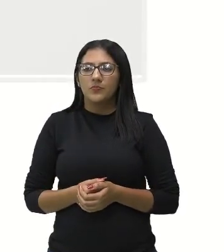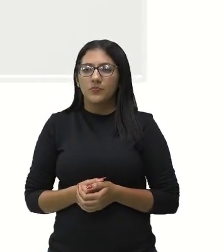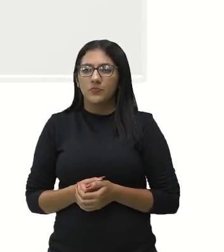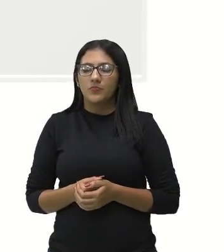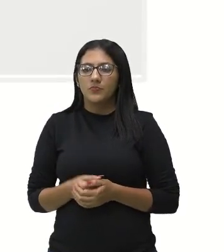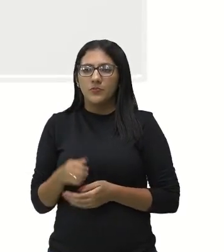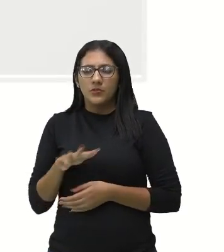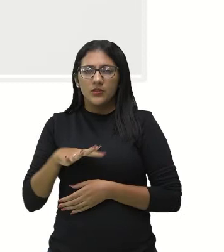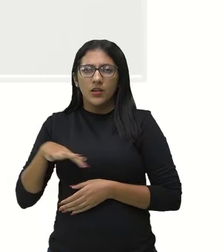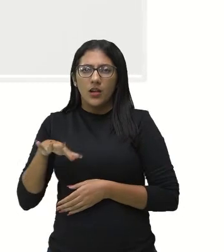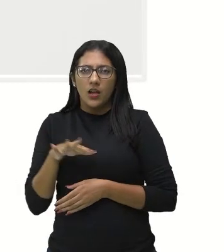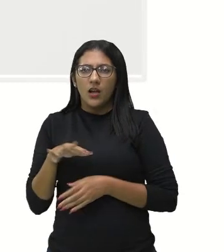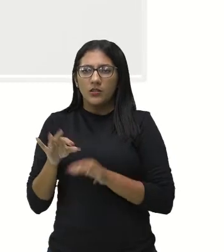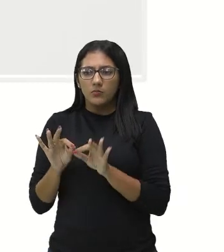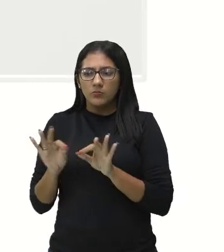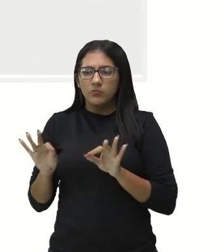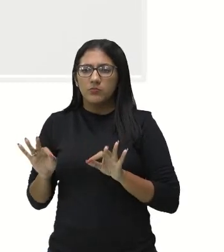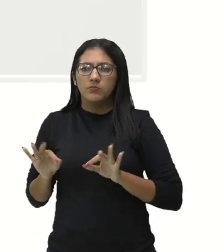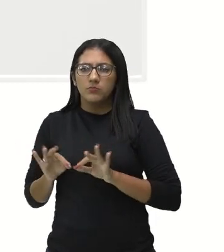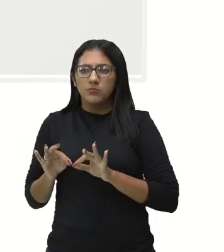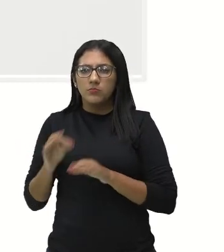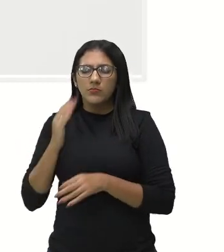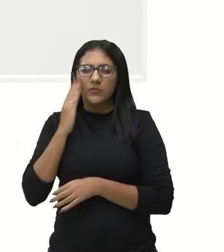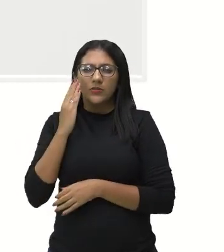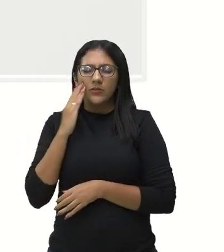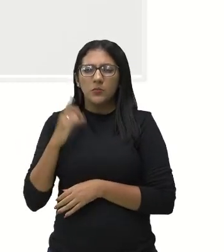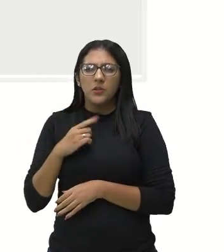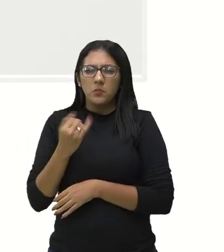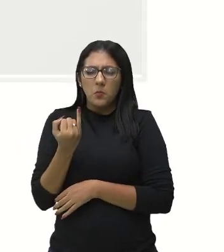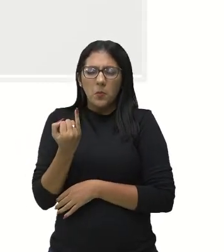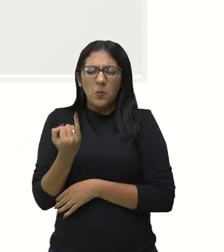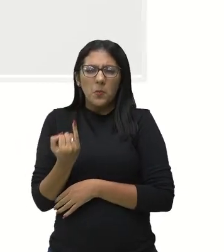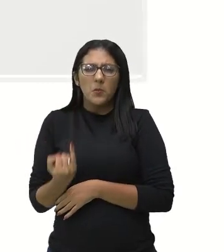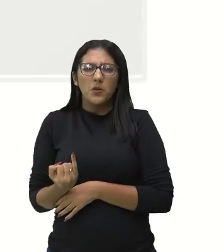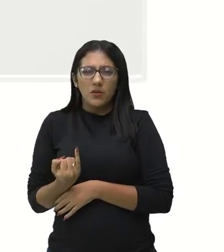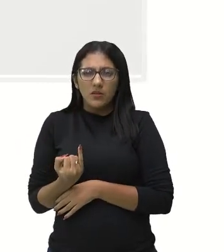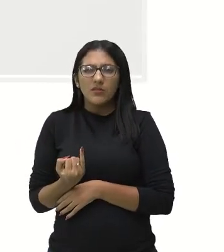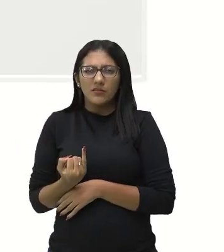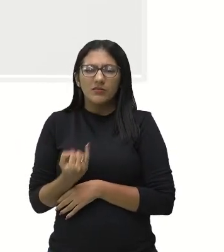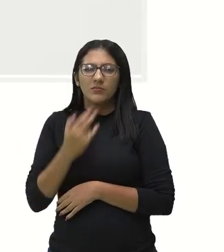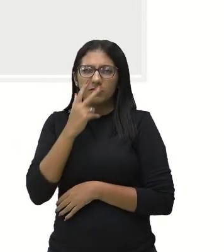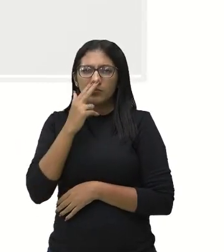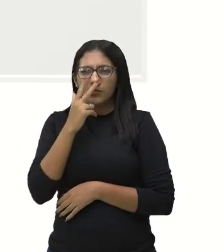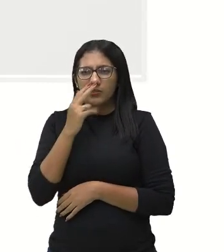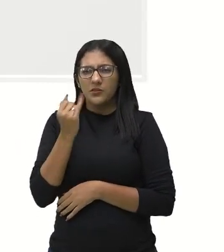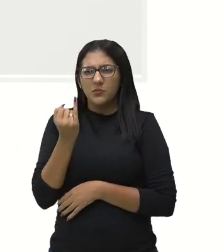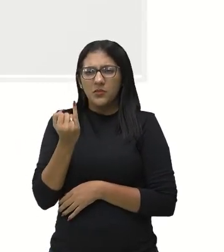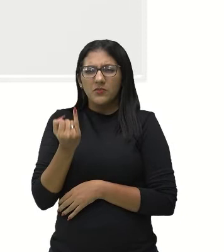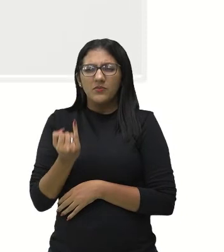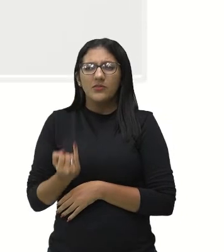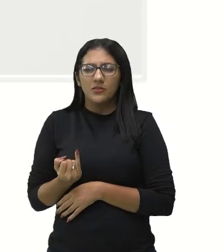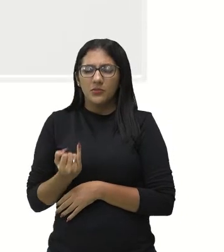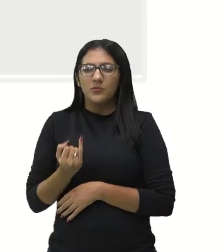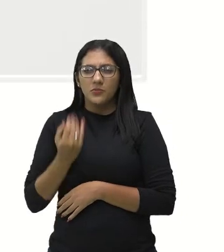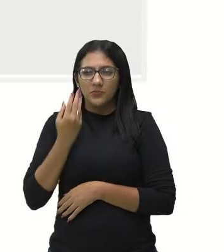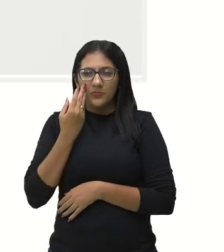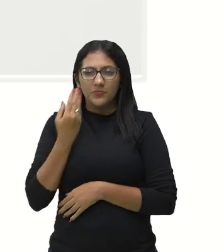Portanto, ele é mais fininho, né, do que o copo azul. 3 centímetros de raio, vamos colocar aqui assim.